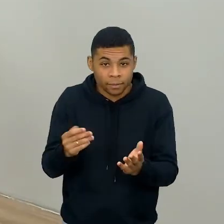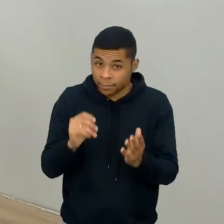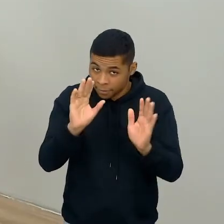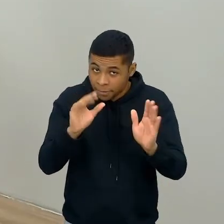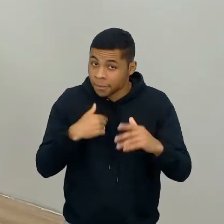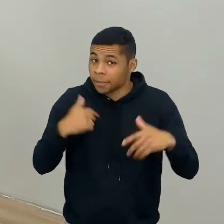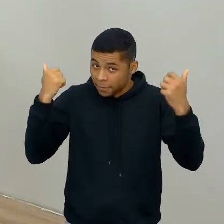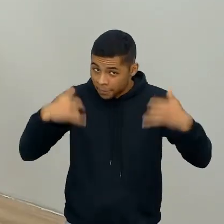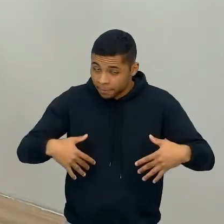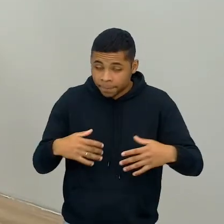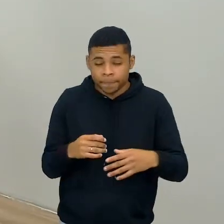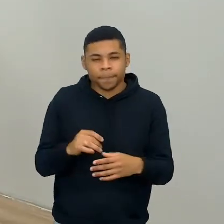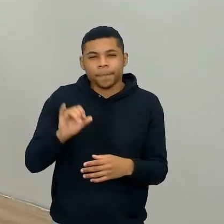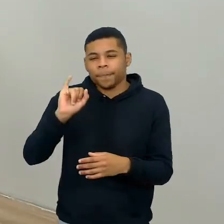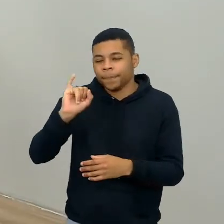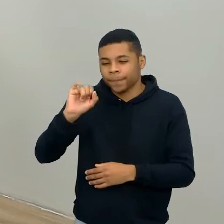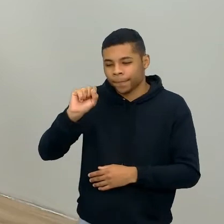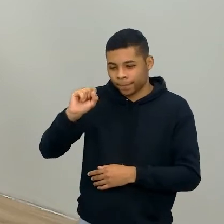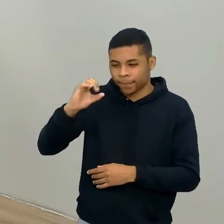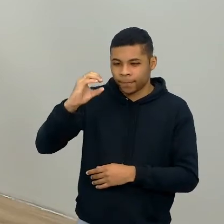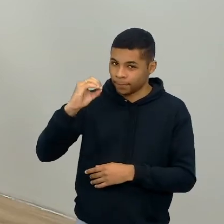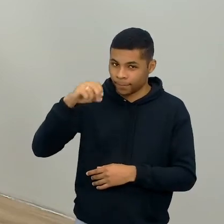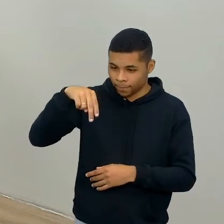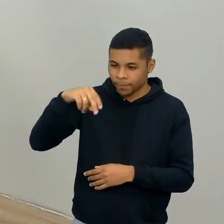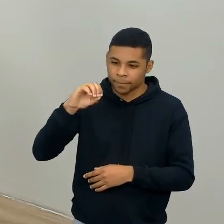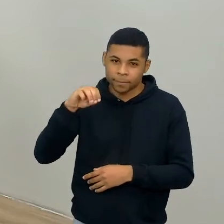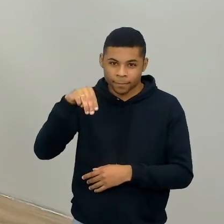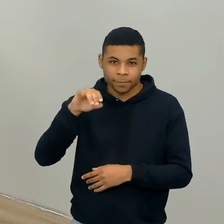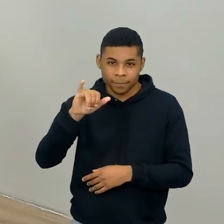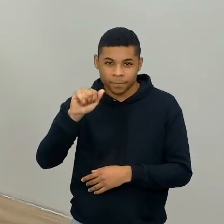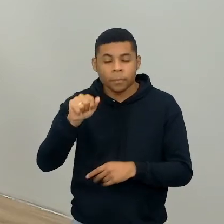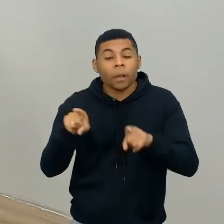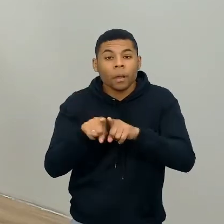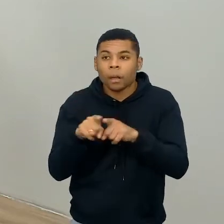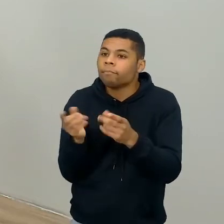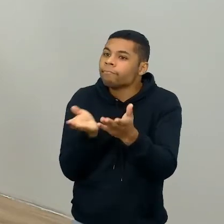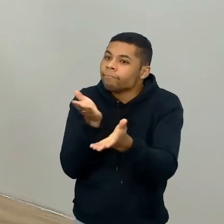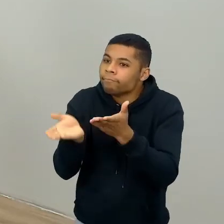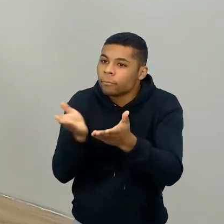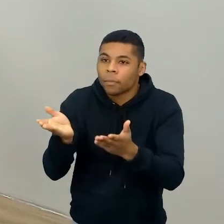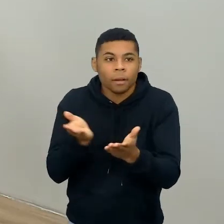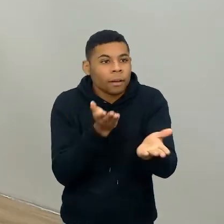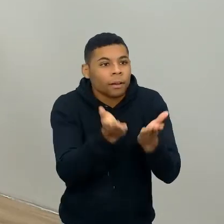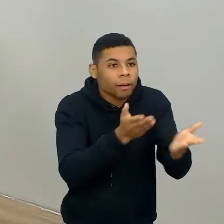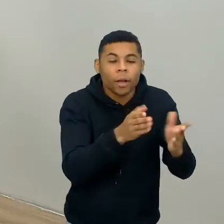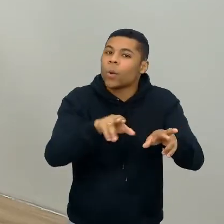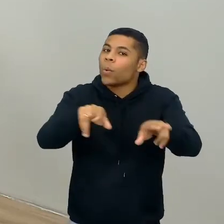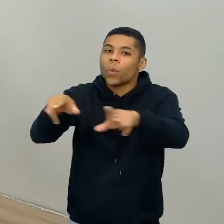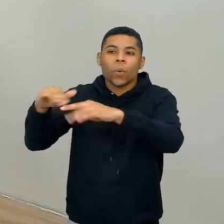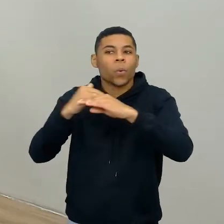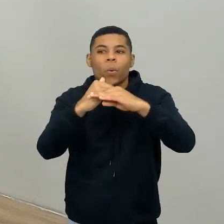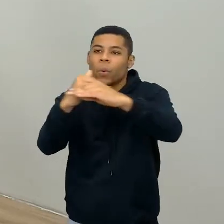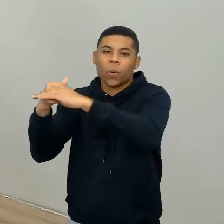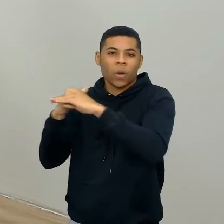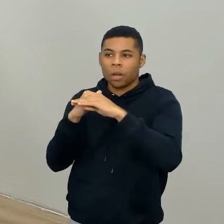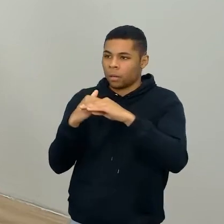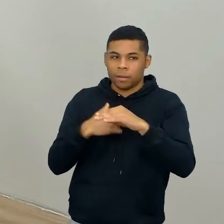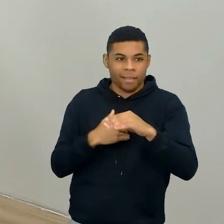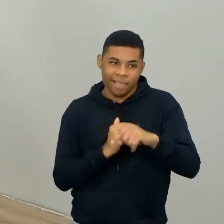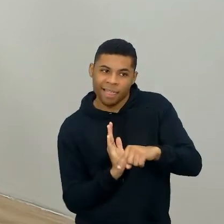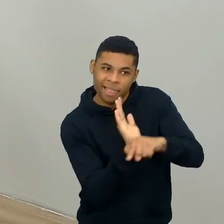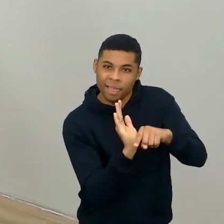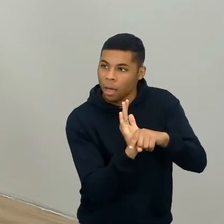é quando as pessoas são tratadas de forma igual perante a lei. Uma pessoa